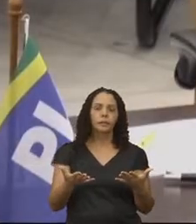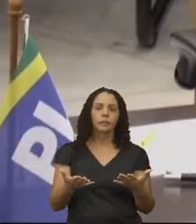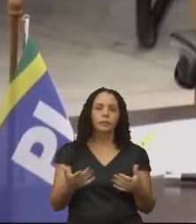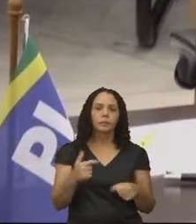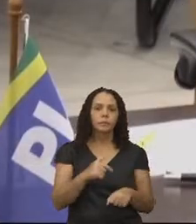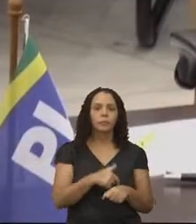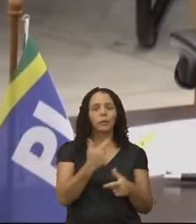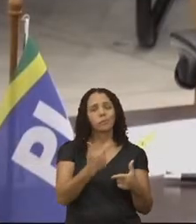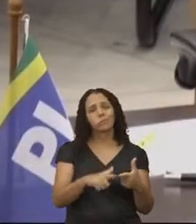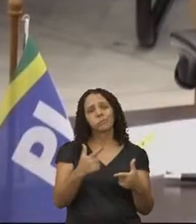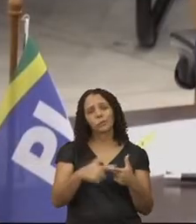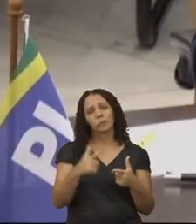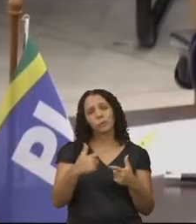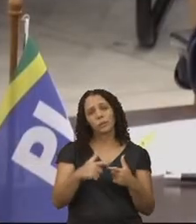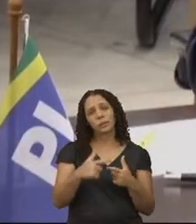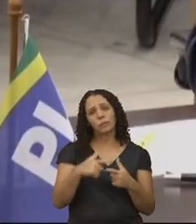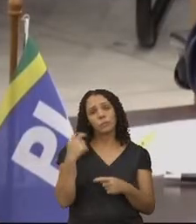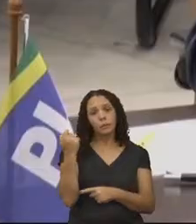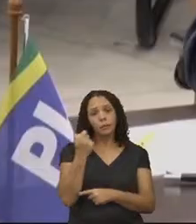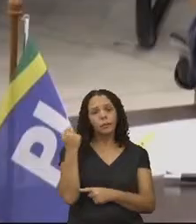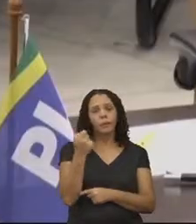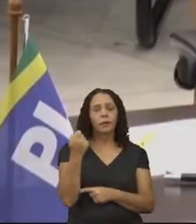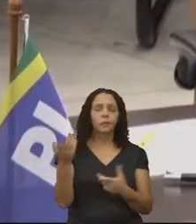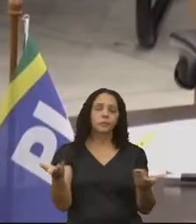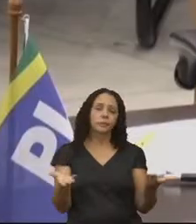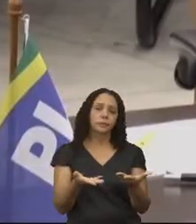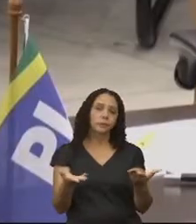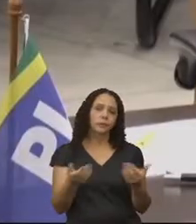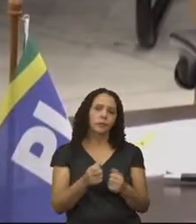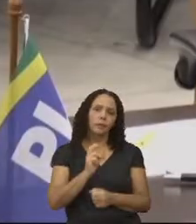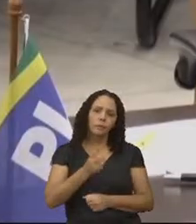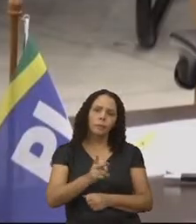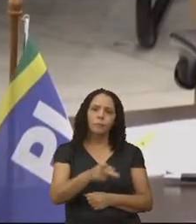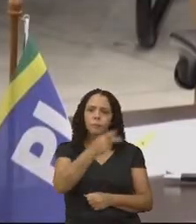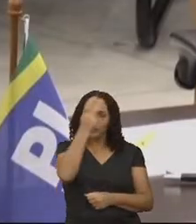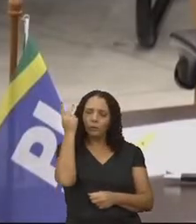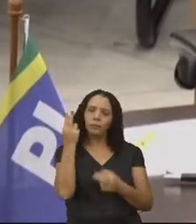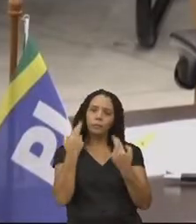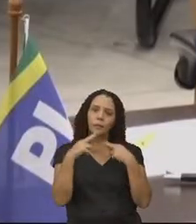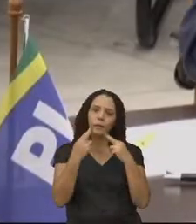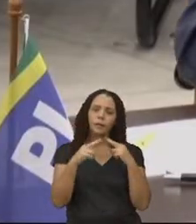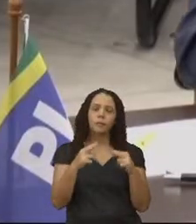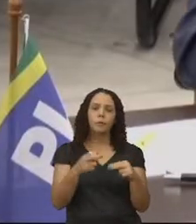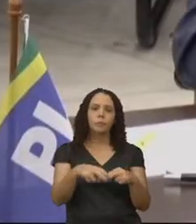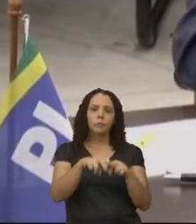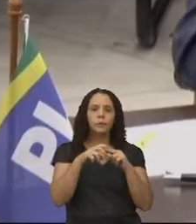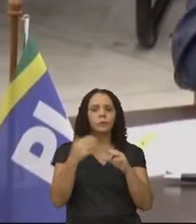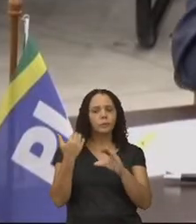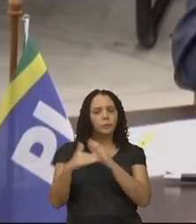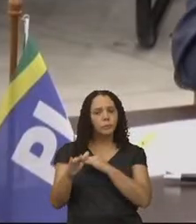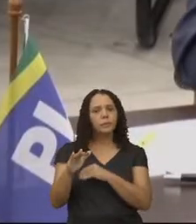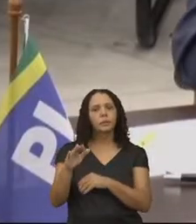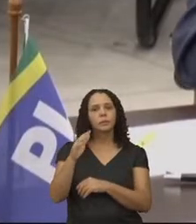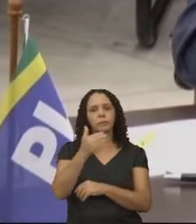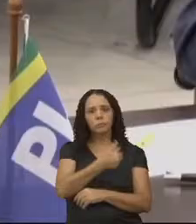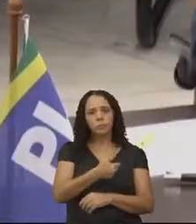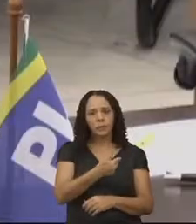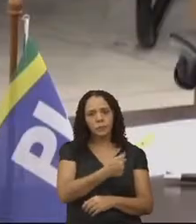hora do problema seríssimo agora para o povo da cidade. E sempre eles reclamam, por isso que estou mandando isso aí lá para o governador do estado de São